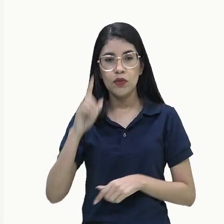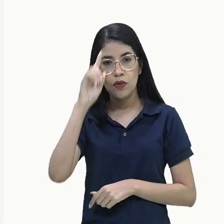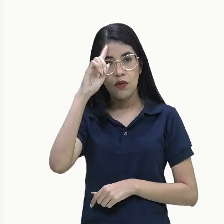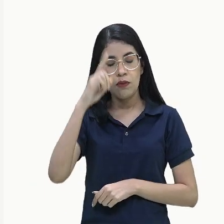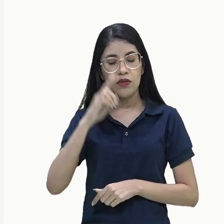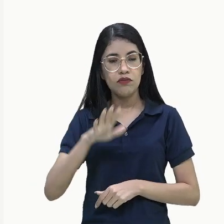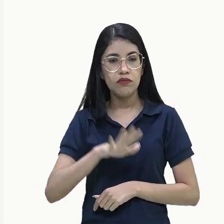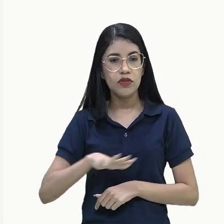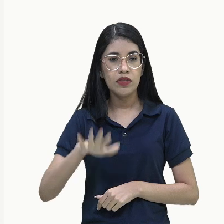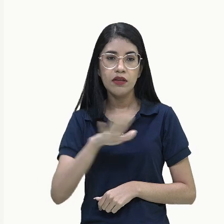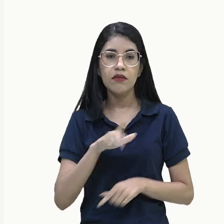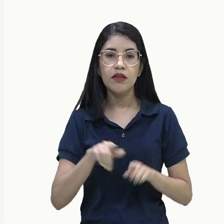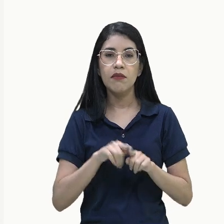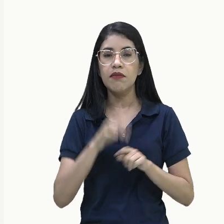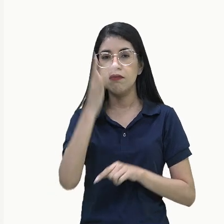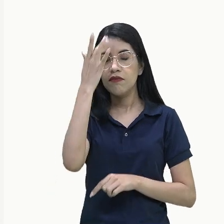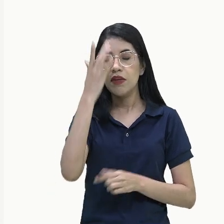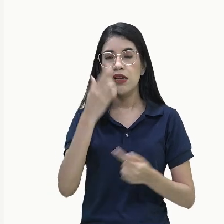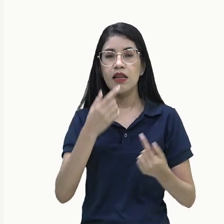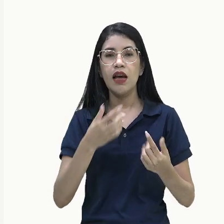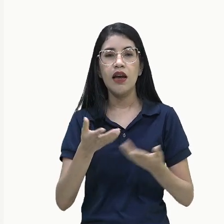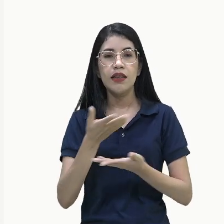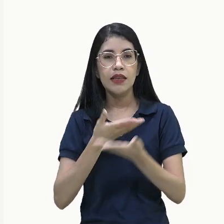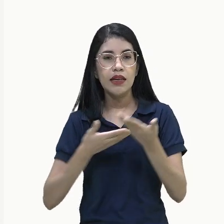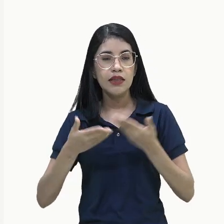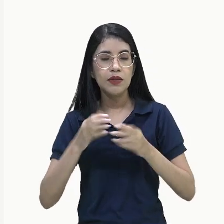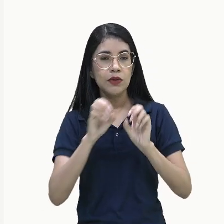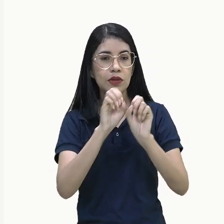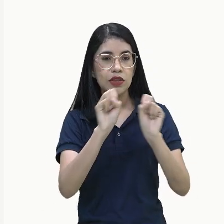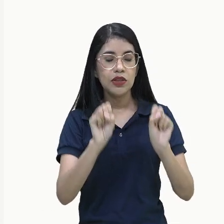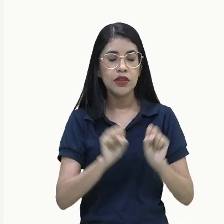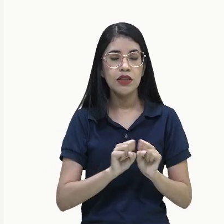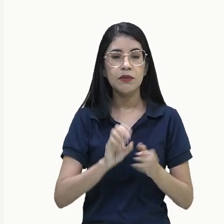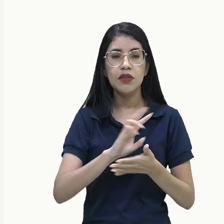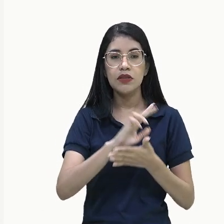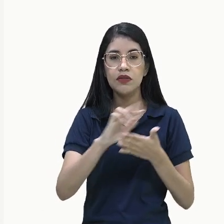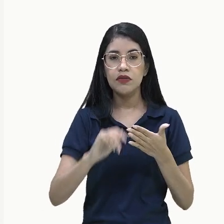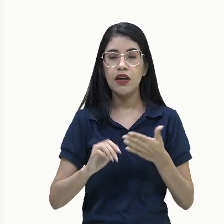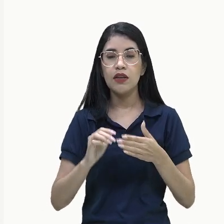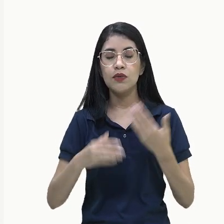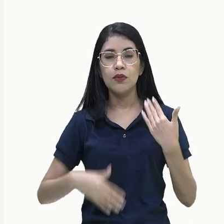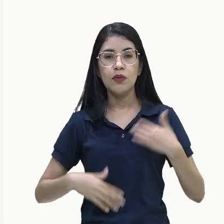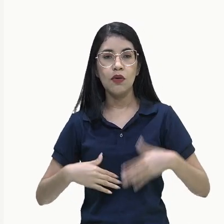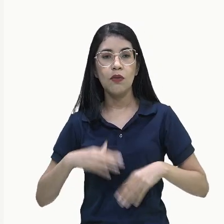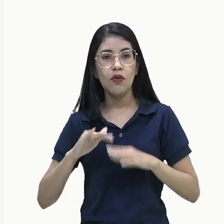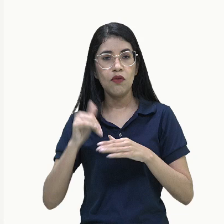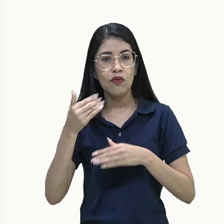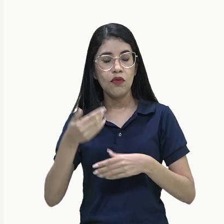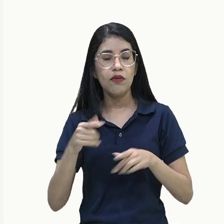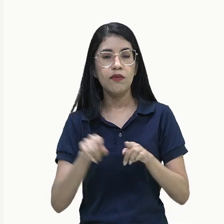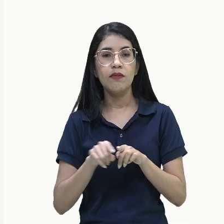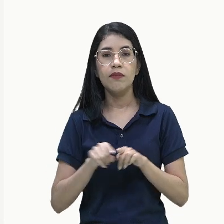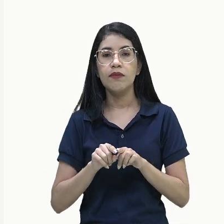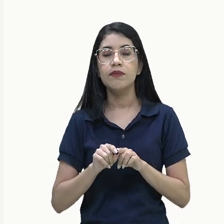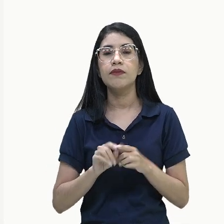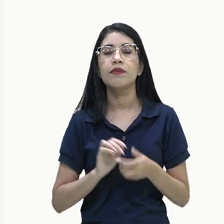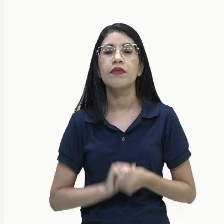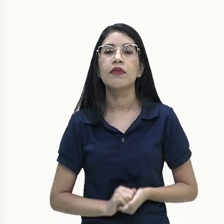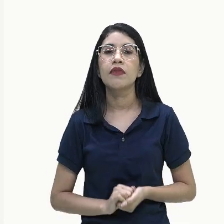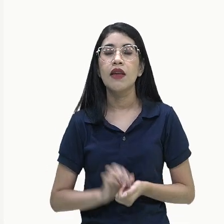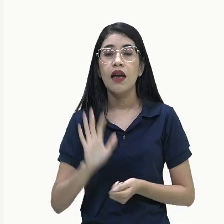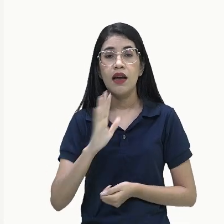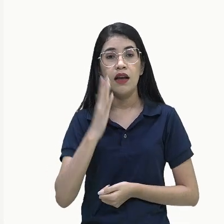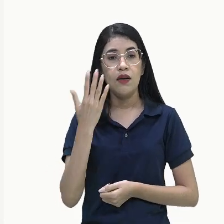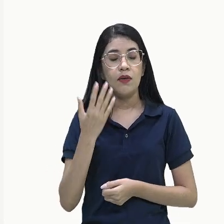facilitando as interações entre os diferentes sistemas com o meio externo. E também vai ocorrer, né, por